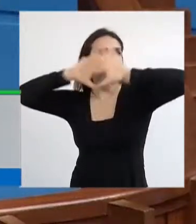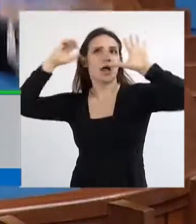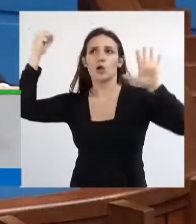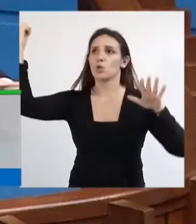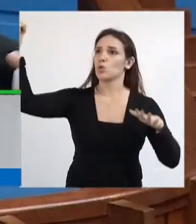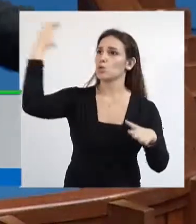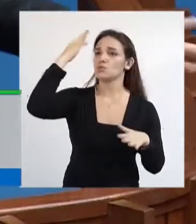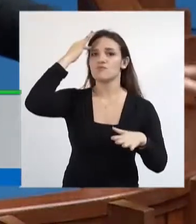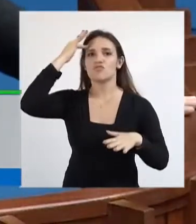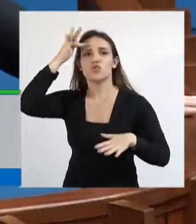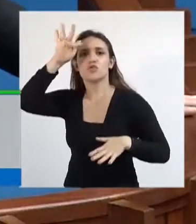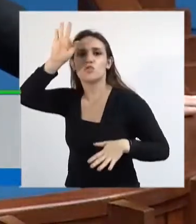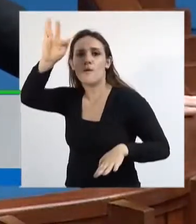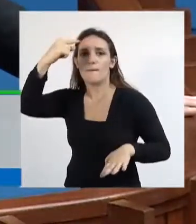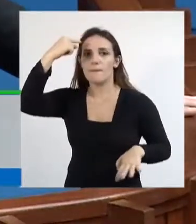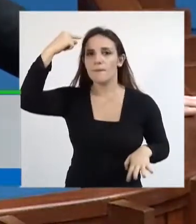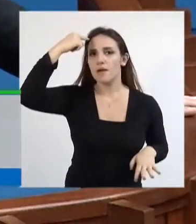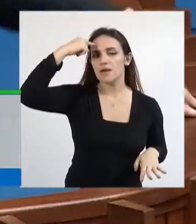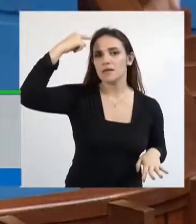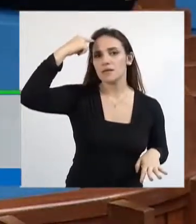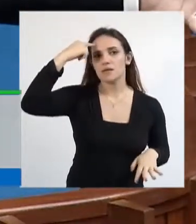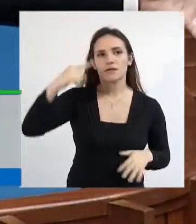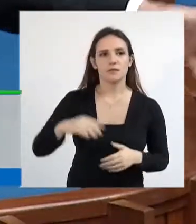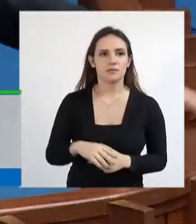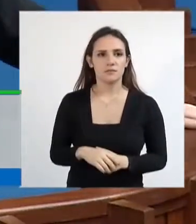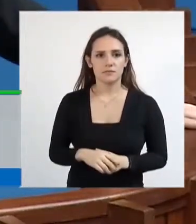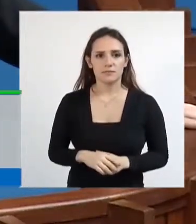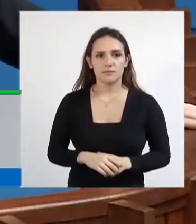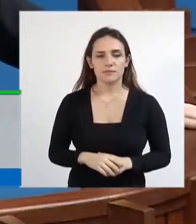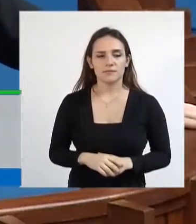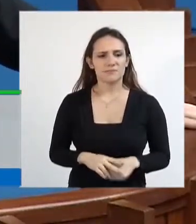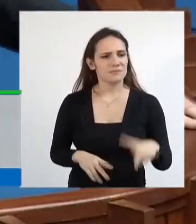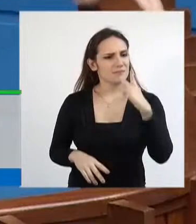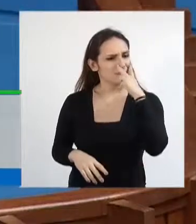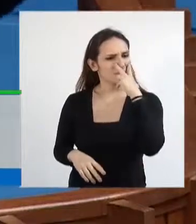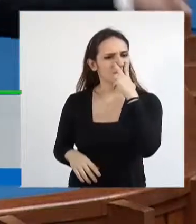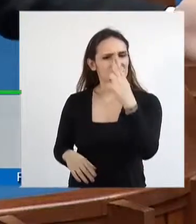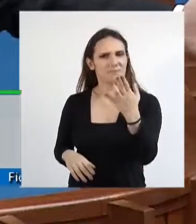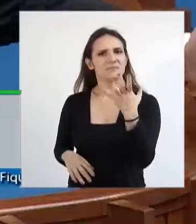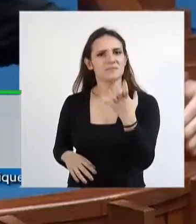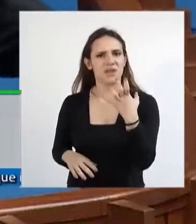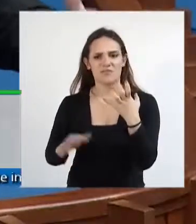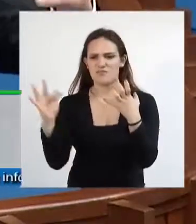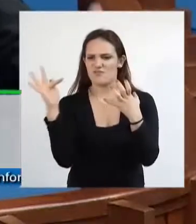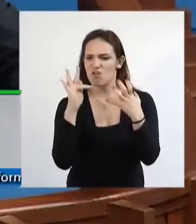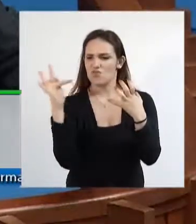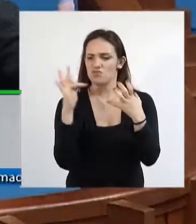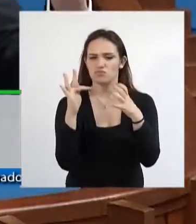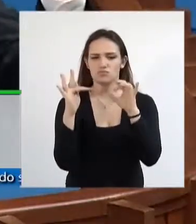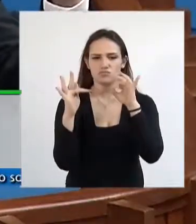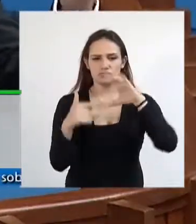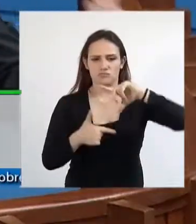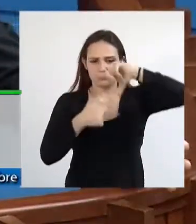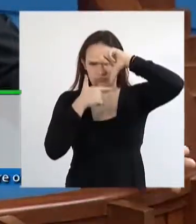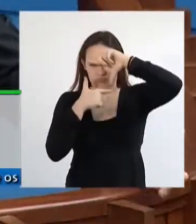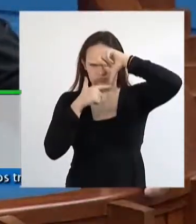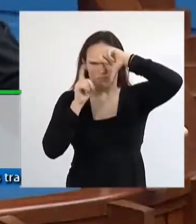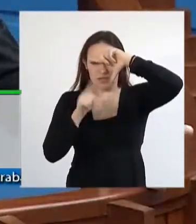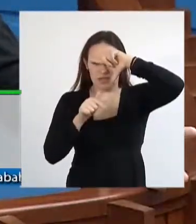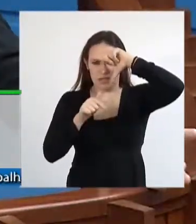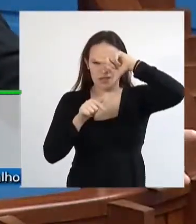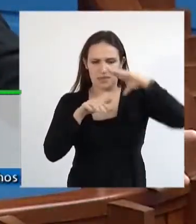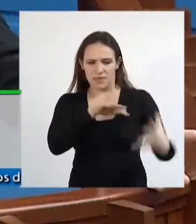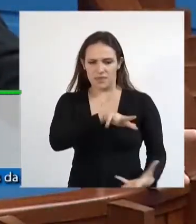da filosofia, e querem uma universidade para ensinar que a Terra é